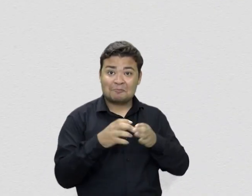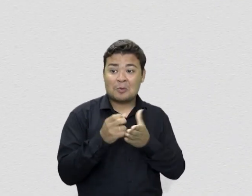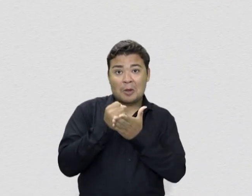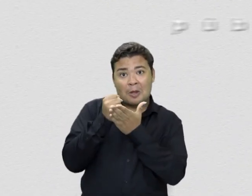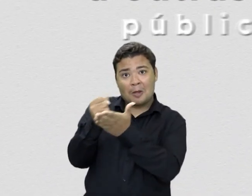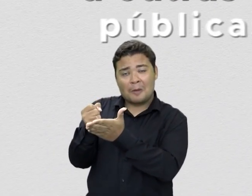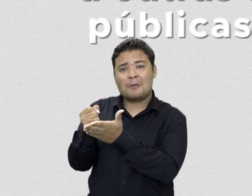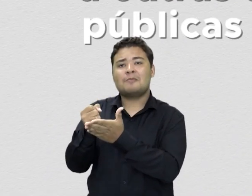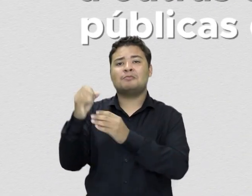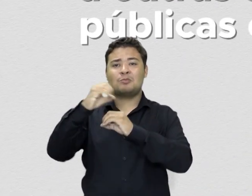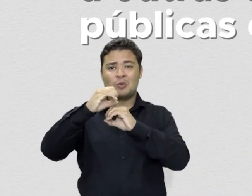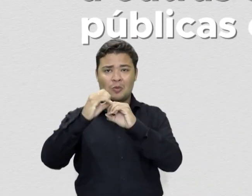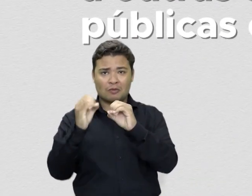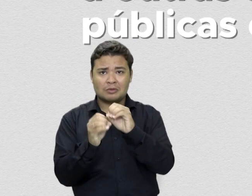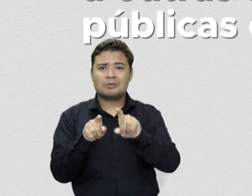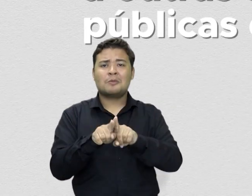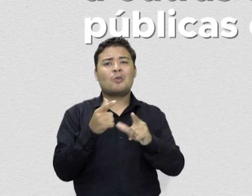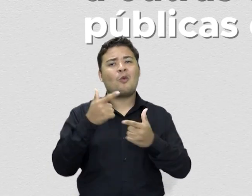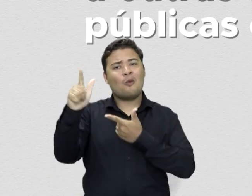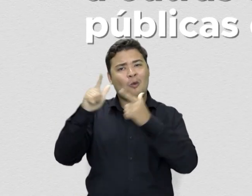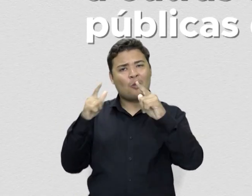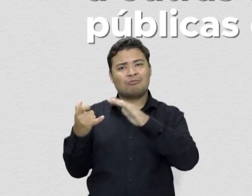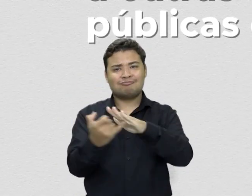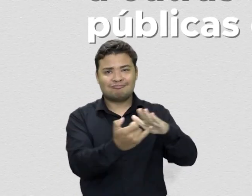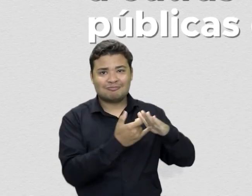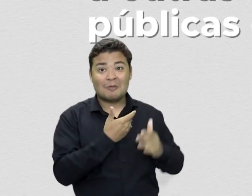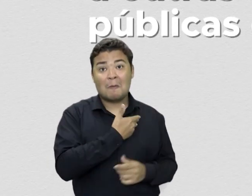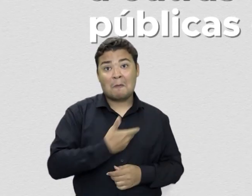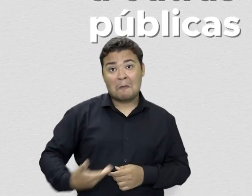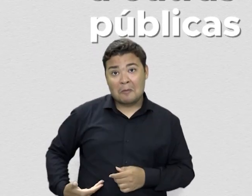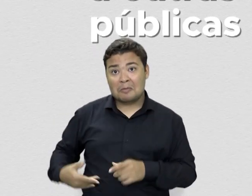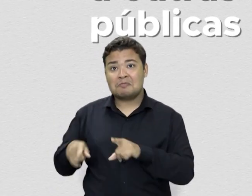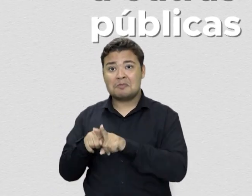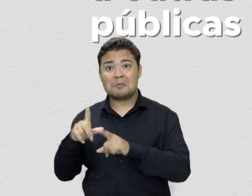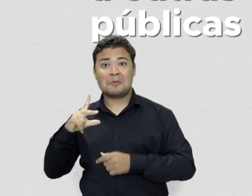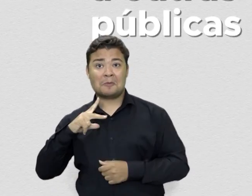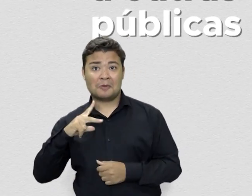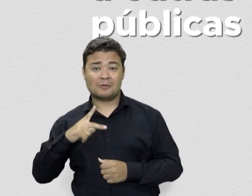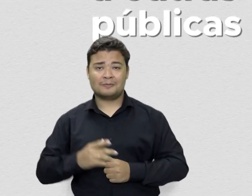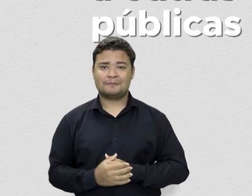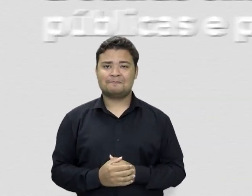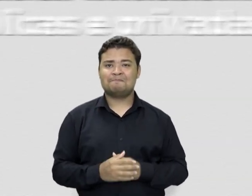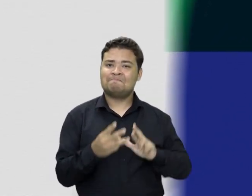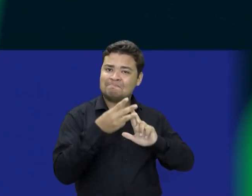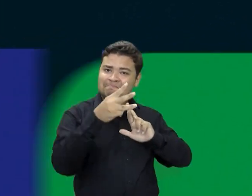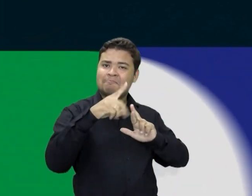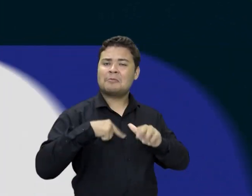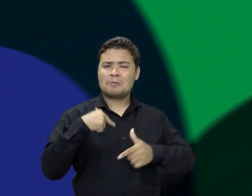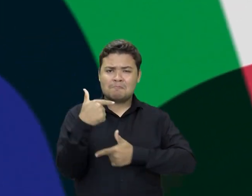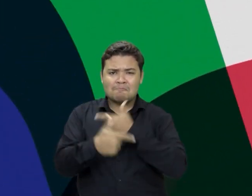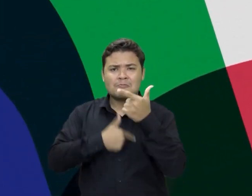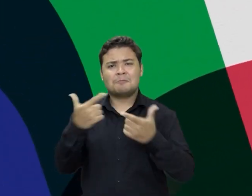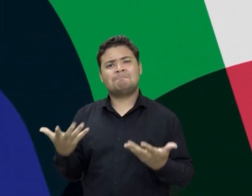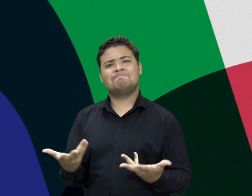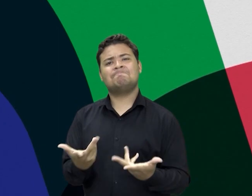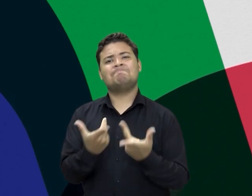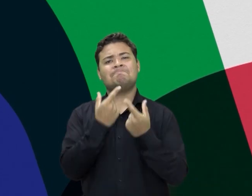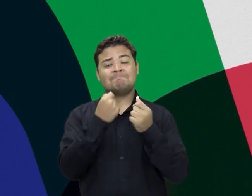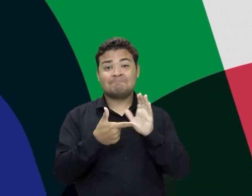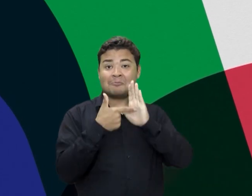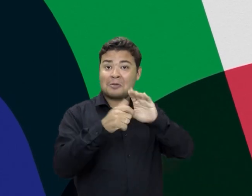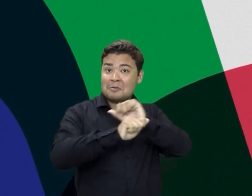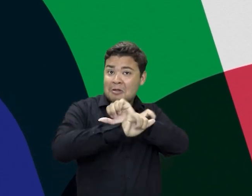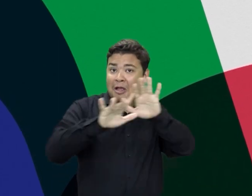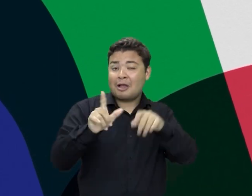Ciência, educação, cultura, informação, lazer e cidadania. Há mais de 25 anos, a Fundação RTVE traz